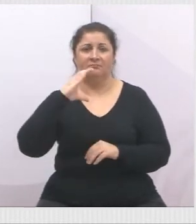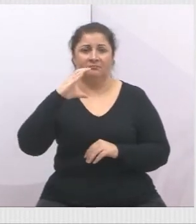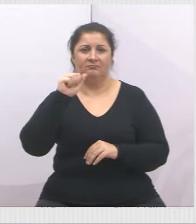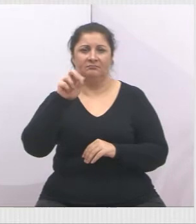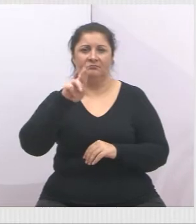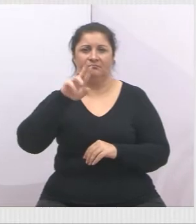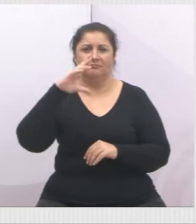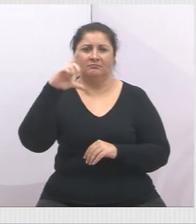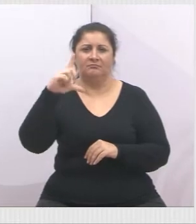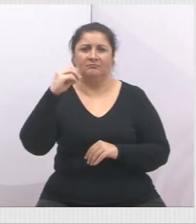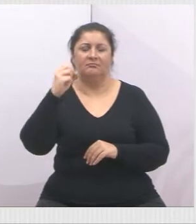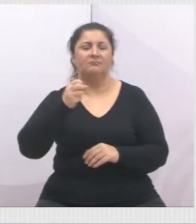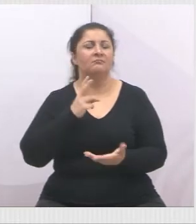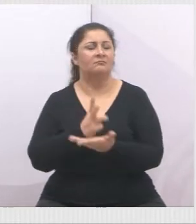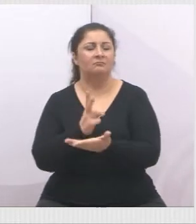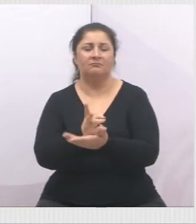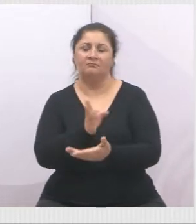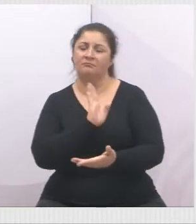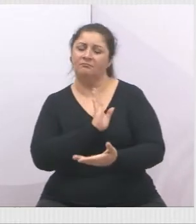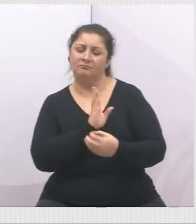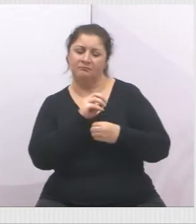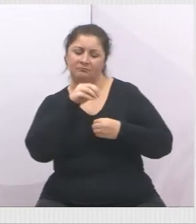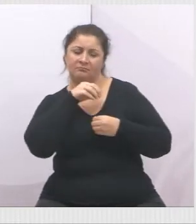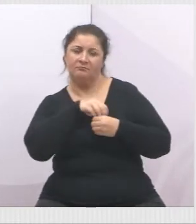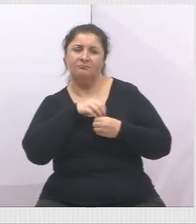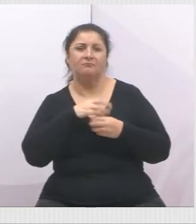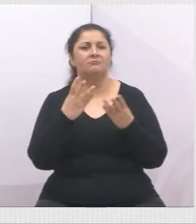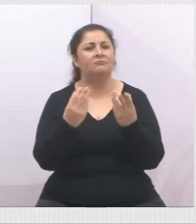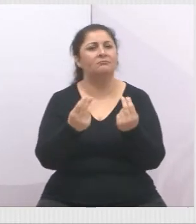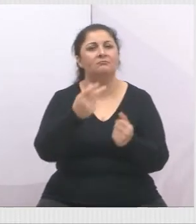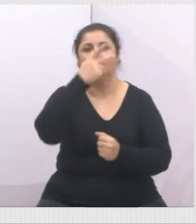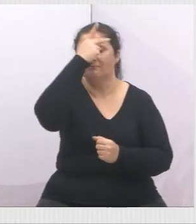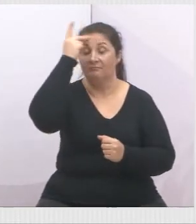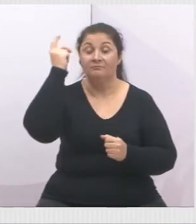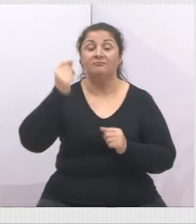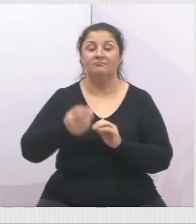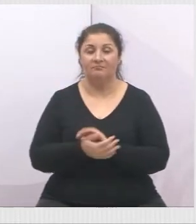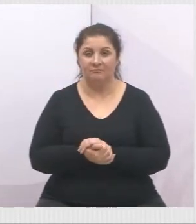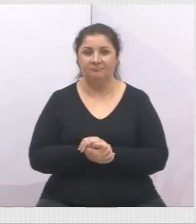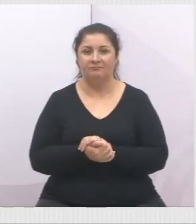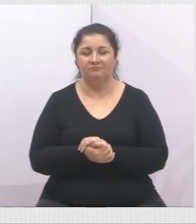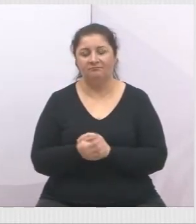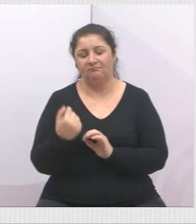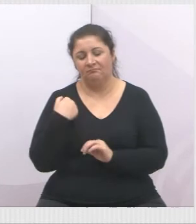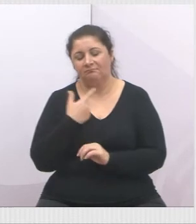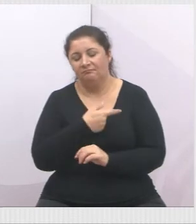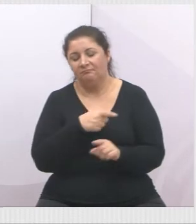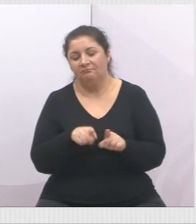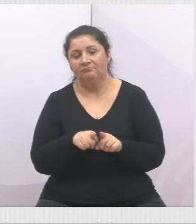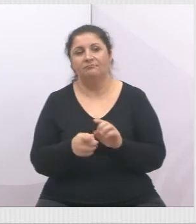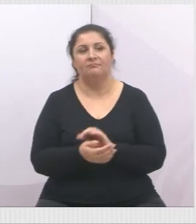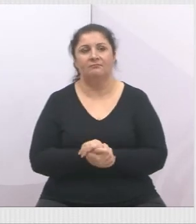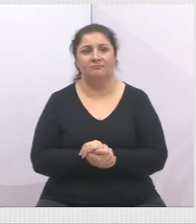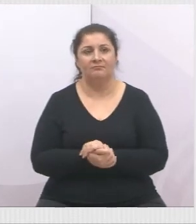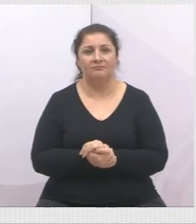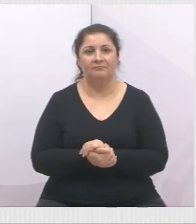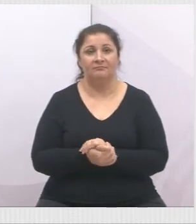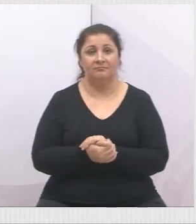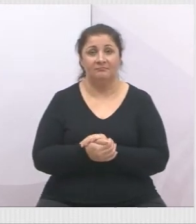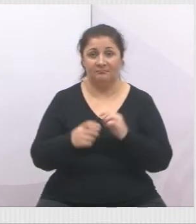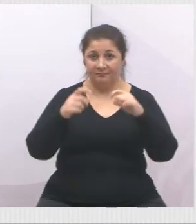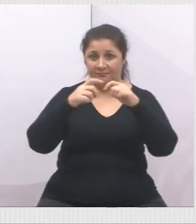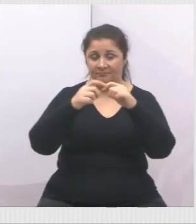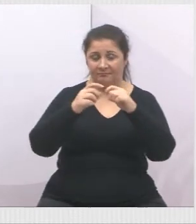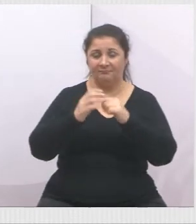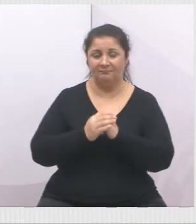viverá sempre nos corações de muitas pessoas e principalmente dos nossos. Dr. Carderelli, nosso